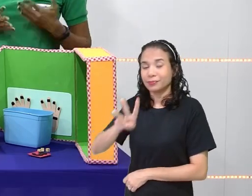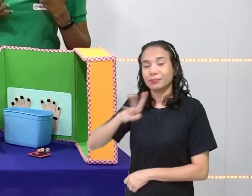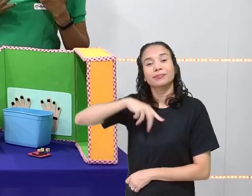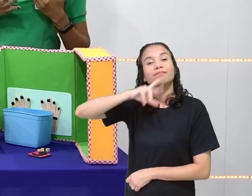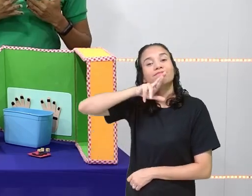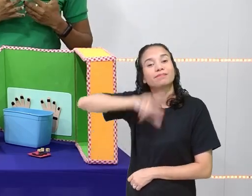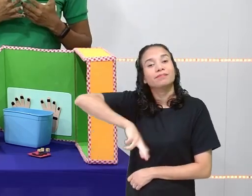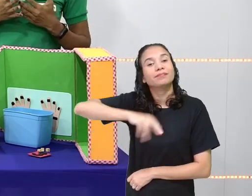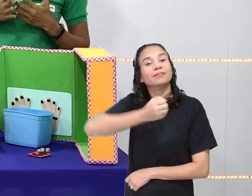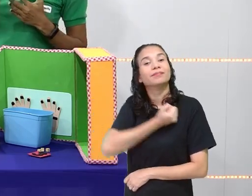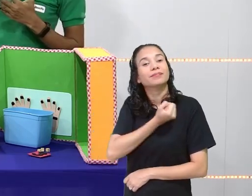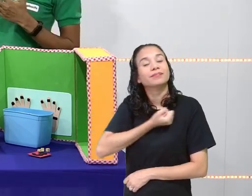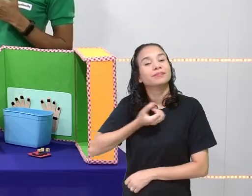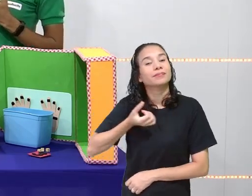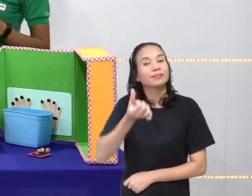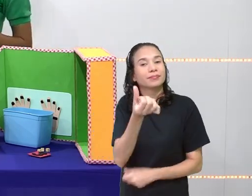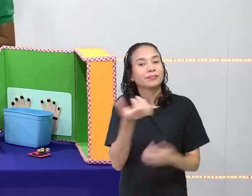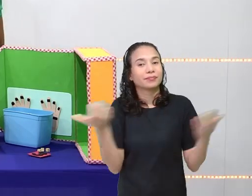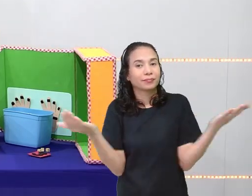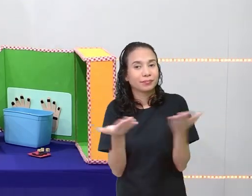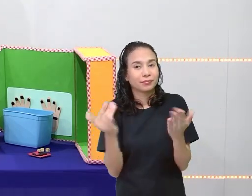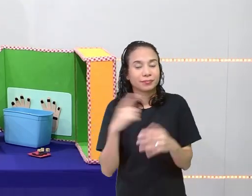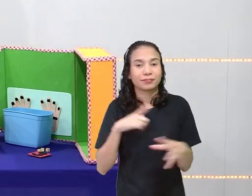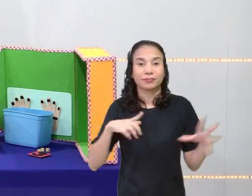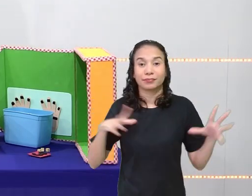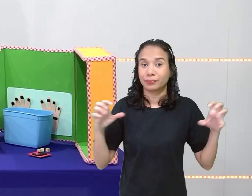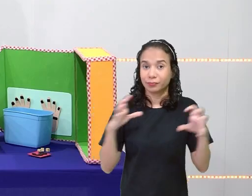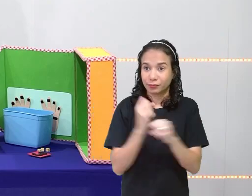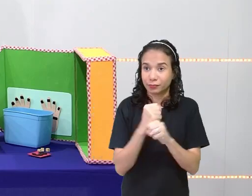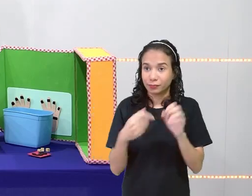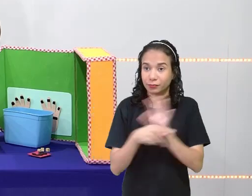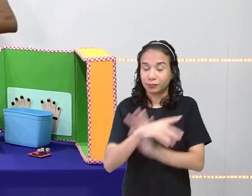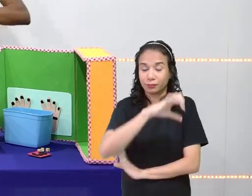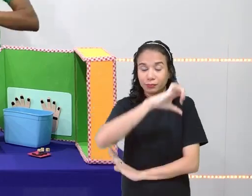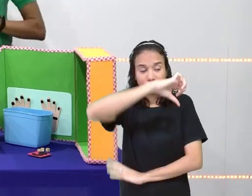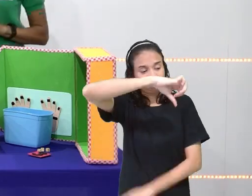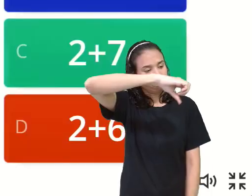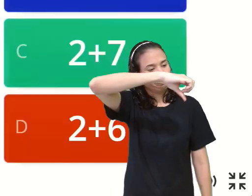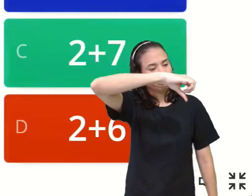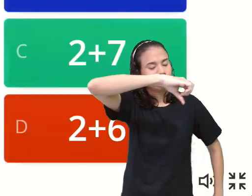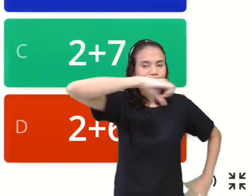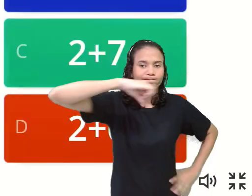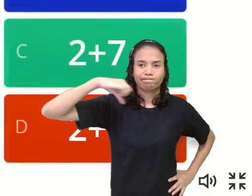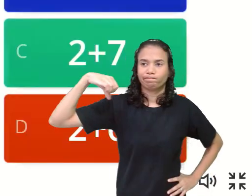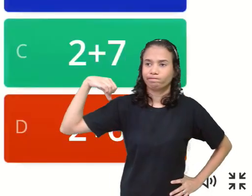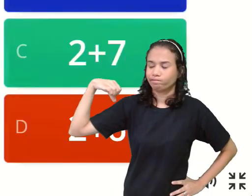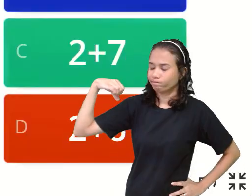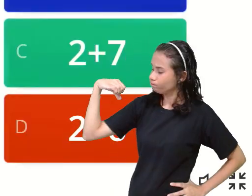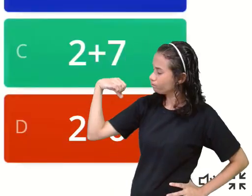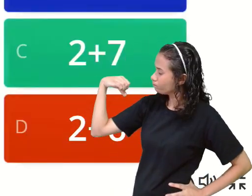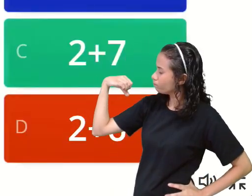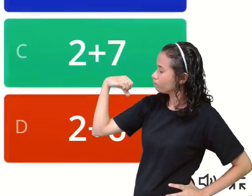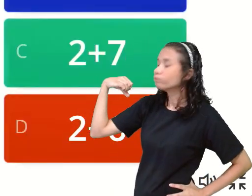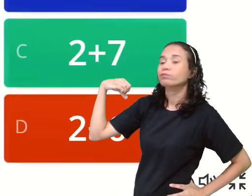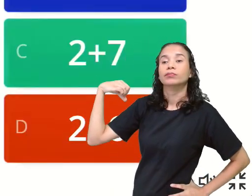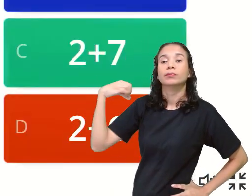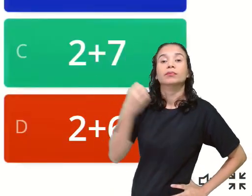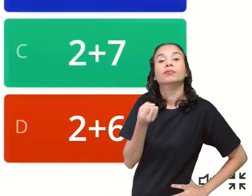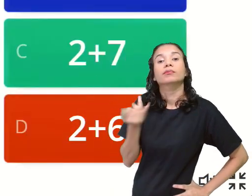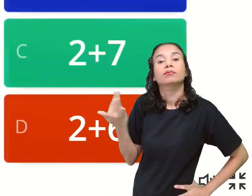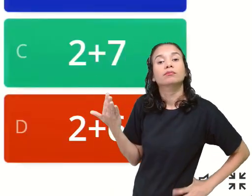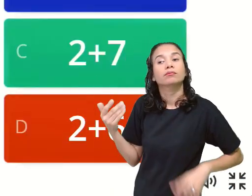resposta o número 6. Agora eu tenho o total aqui, 9. Estou mostrando o 9. E aí? Qual dessas